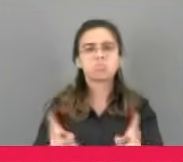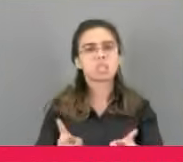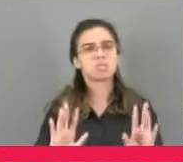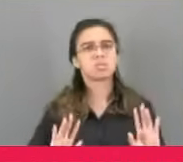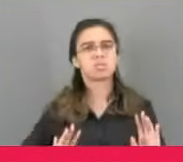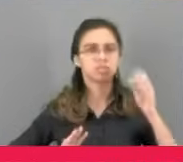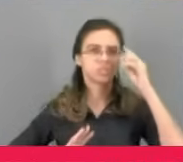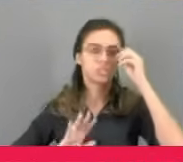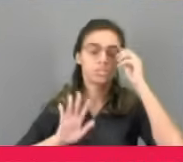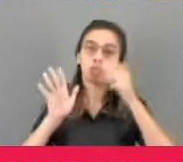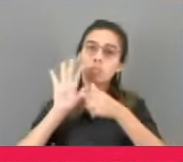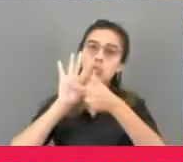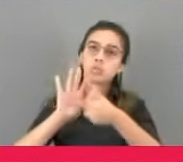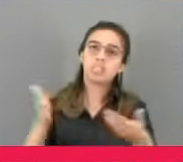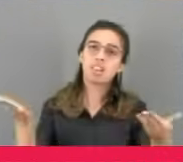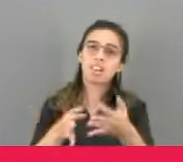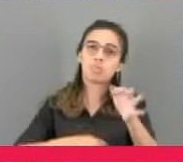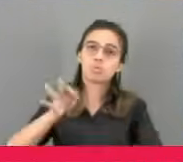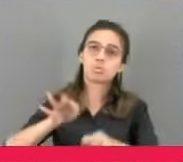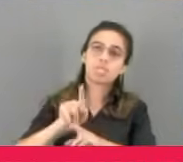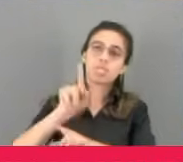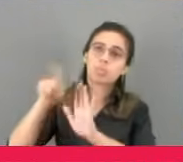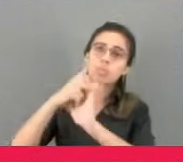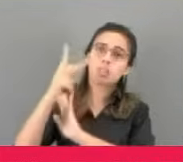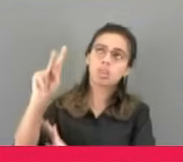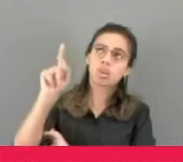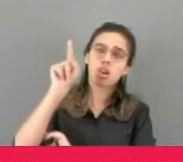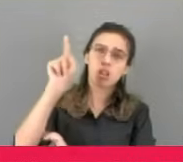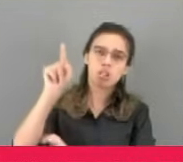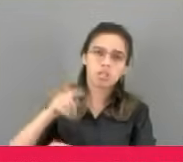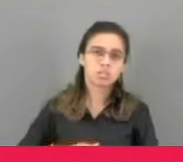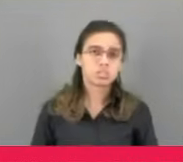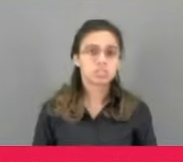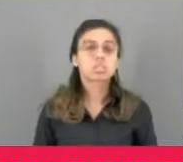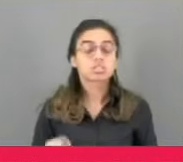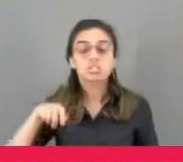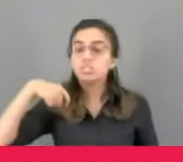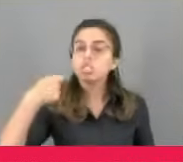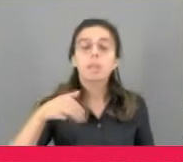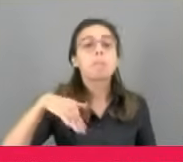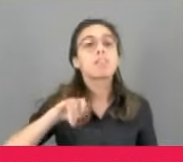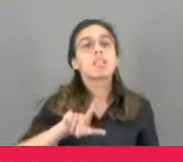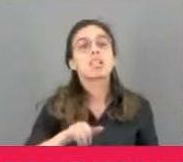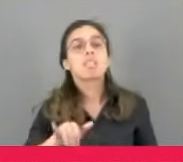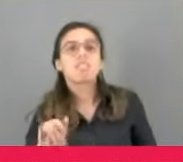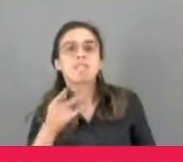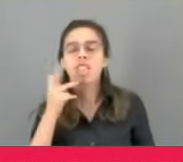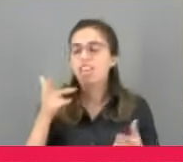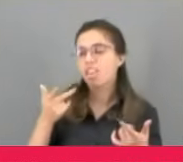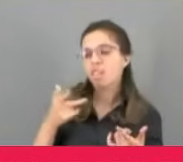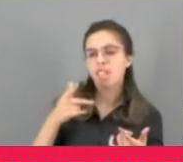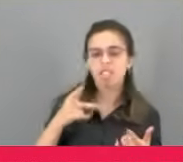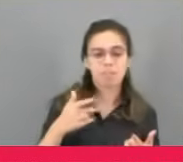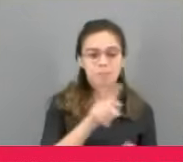demonstrando isso agora. Sim, sim, veja bem. Muito... Quem eu milei para sacar contra a maior autoridade do Brasil? Não, eu não votei no Lula. O